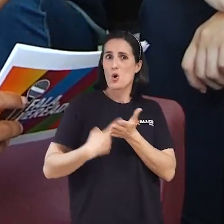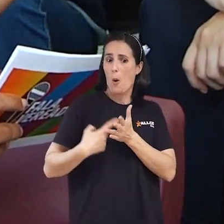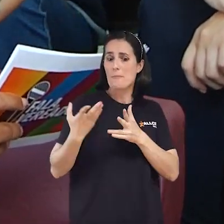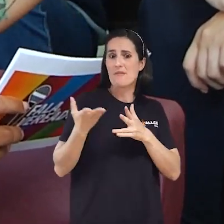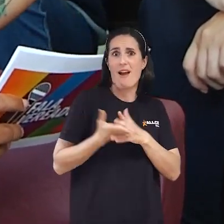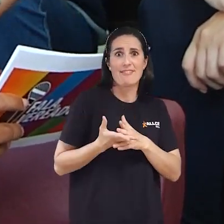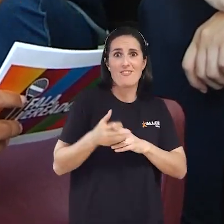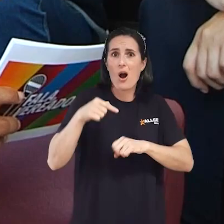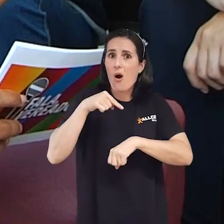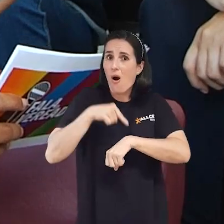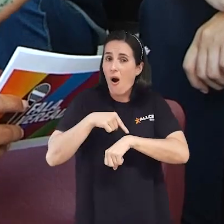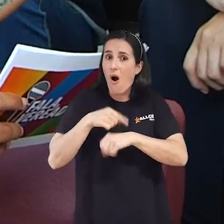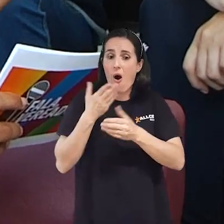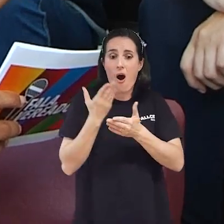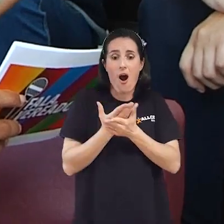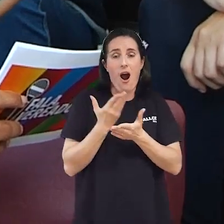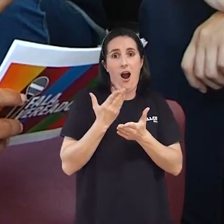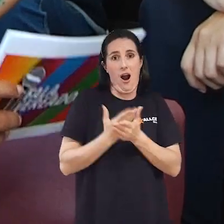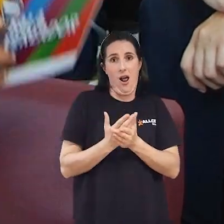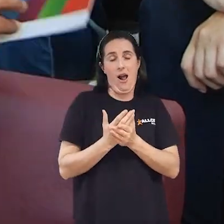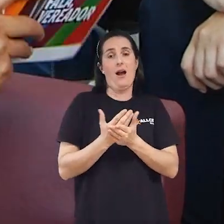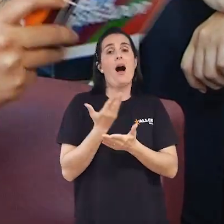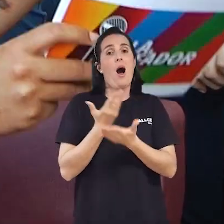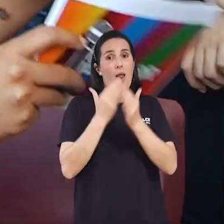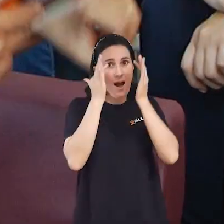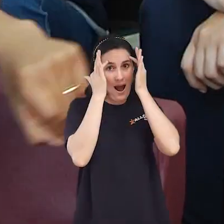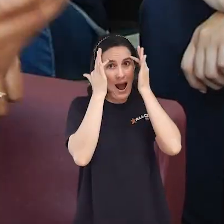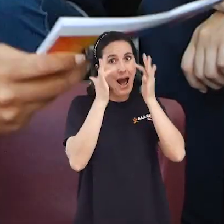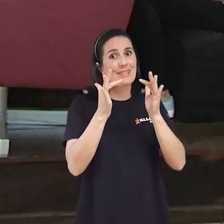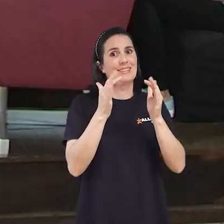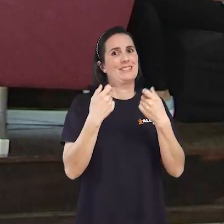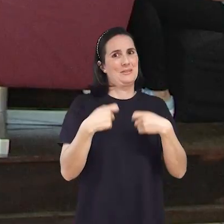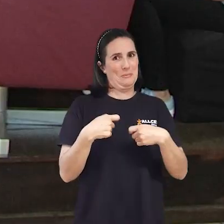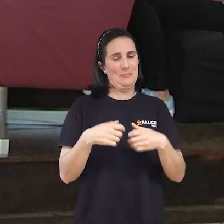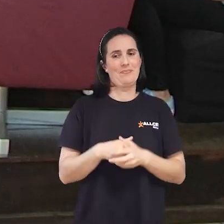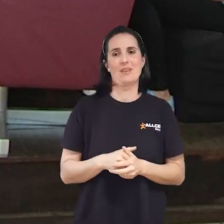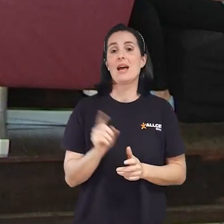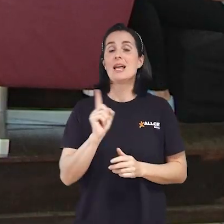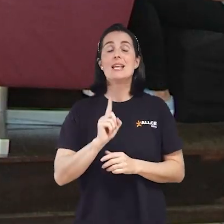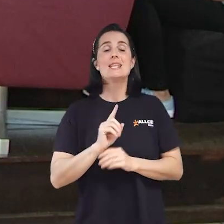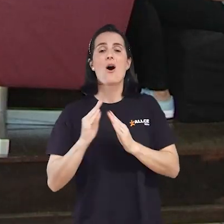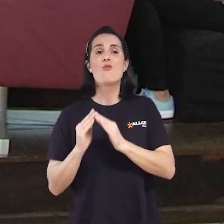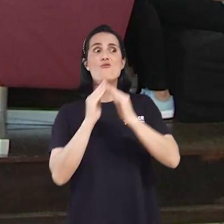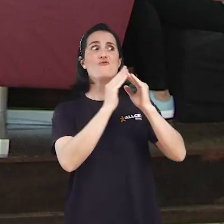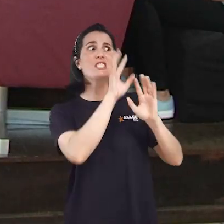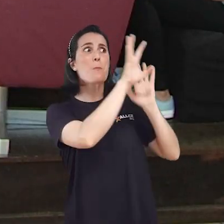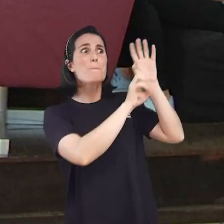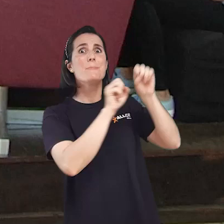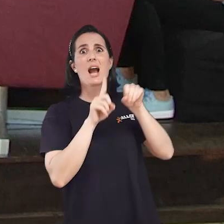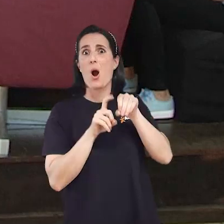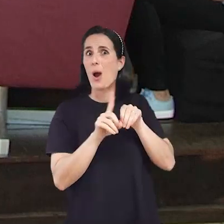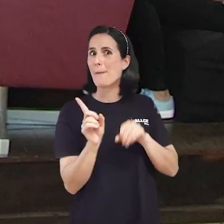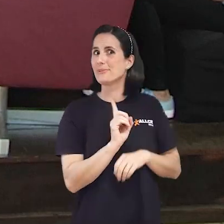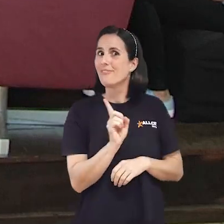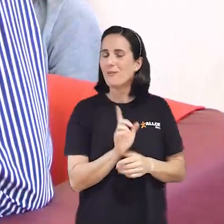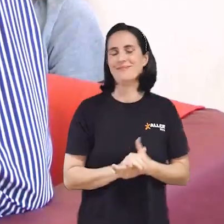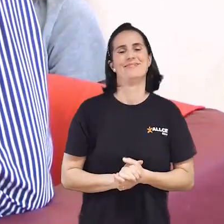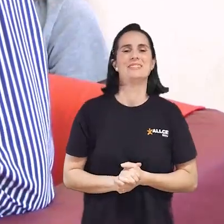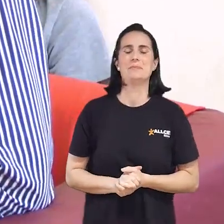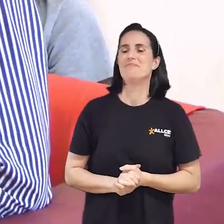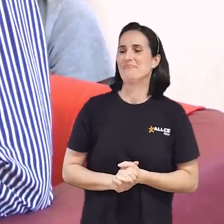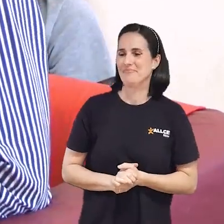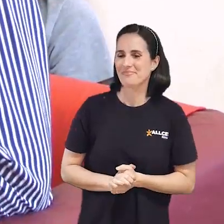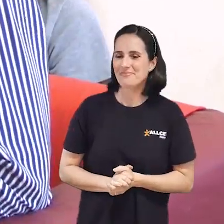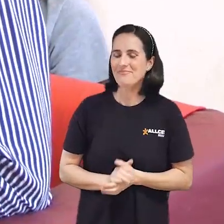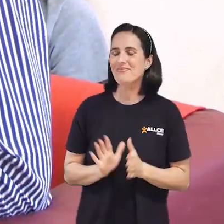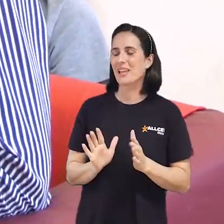lá, não fazer bagunça, né? Ou combinar o que vai fazer no intervalo e no final da aula, durante a aula, e